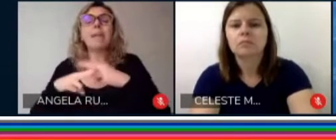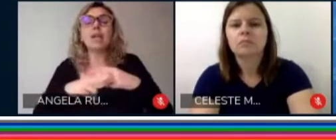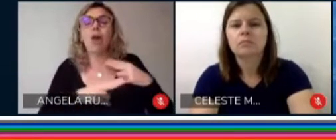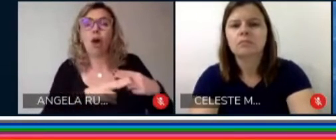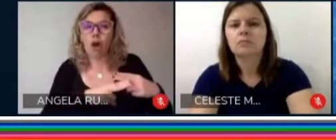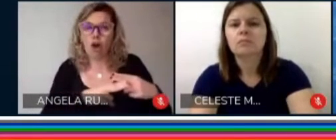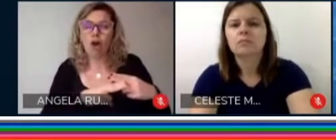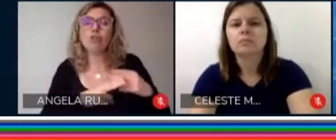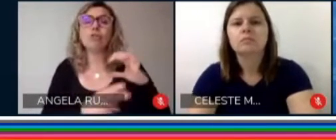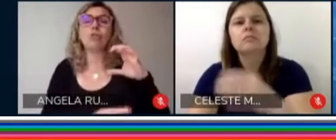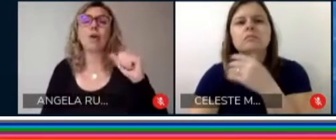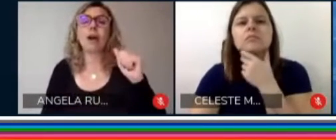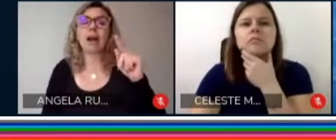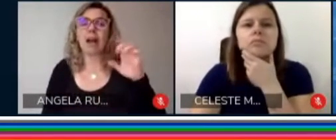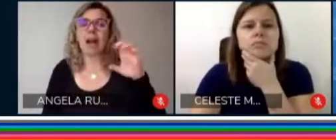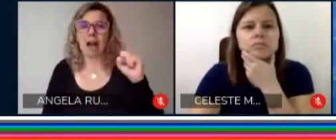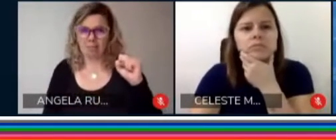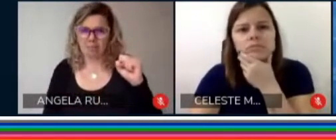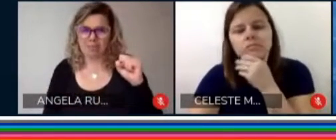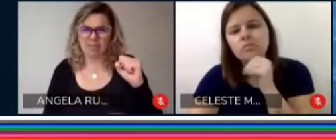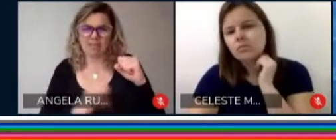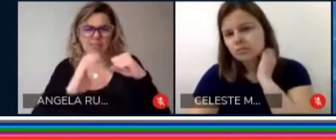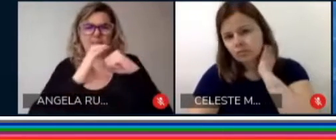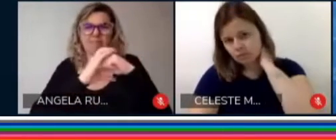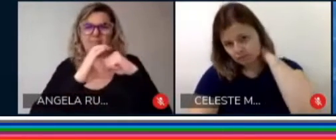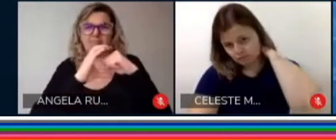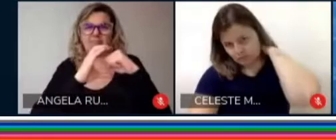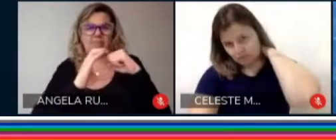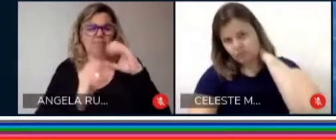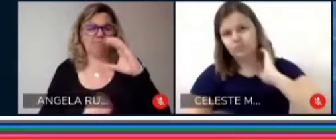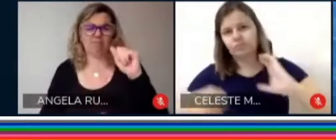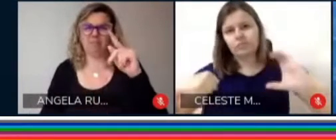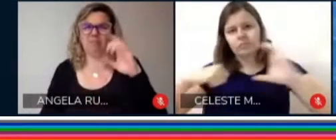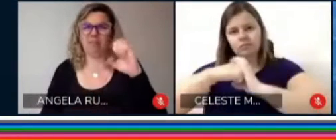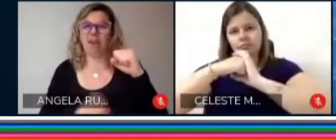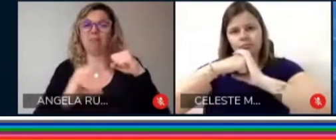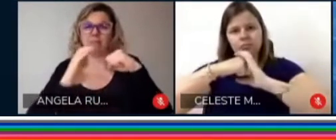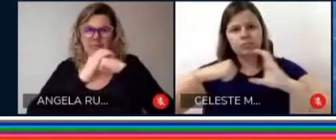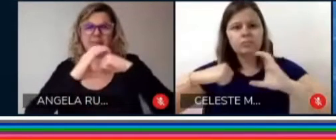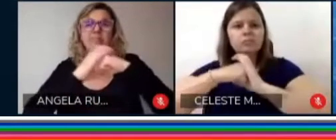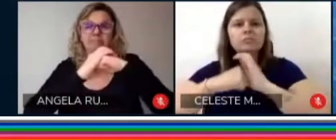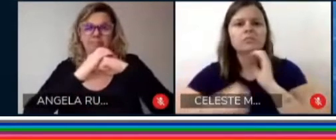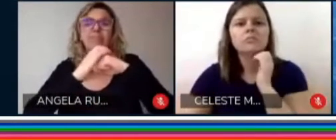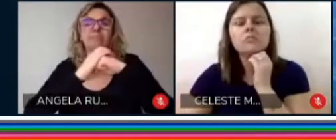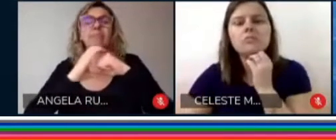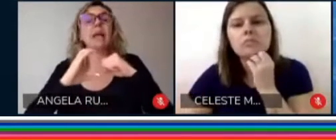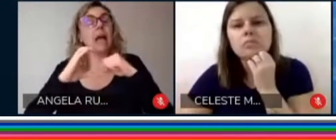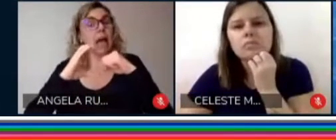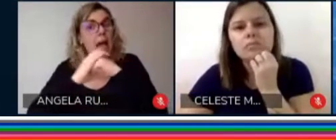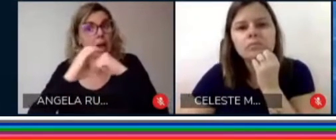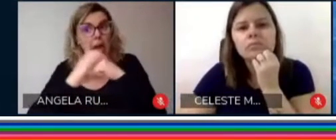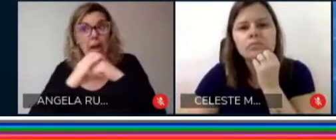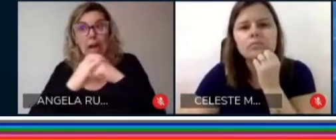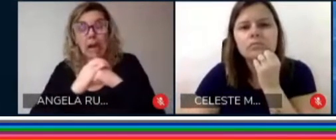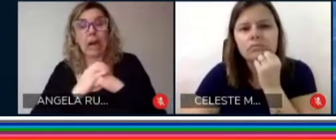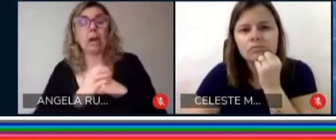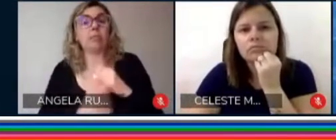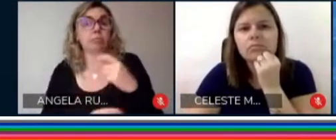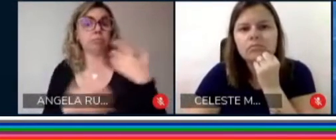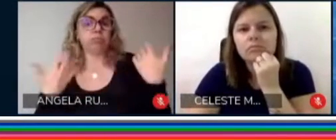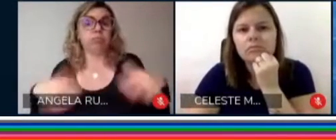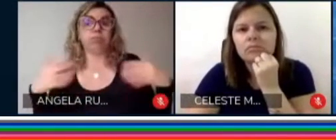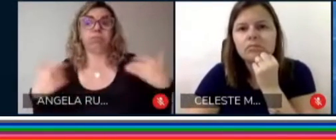CAPES, né, que também temos curso específico para isso. O portal de periódicos da CAPES tem o tamanho do mundo, né,